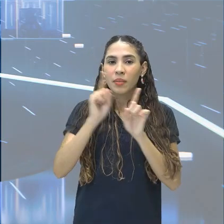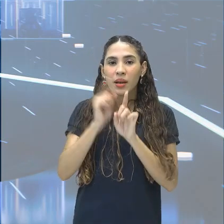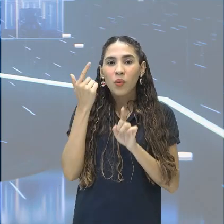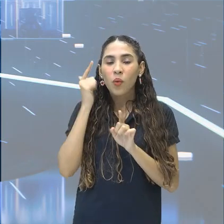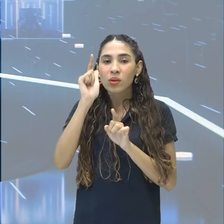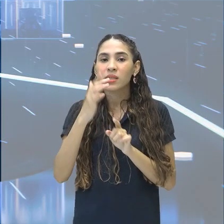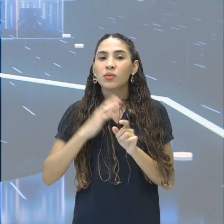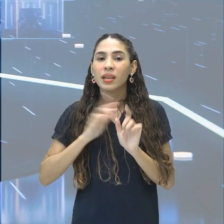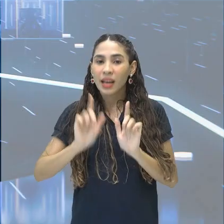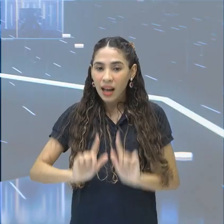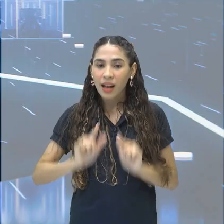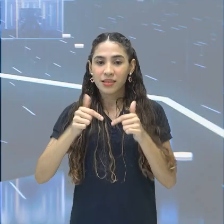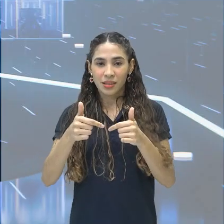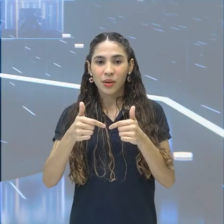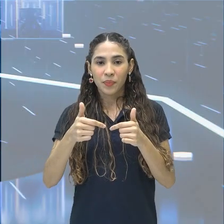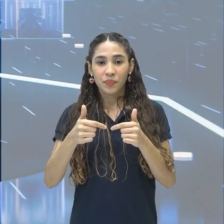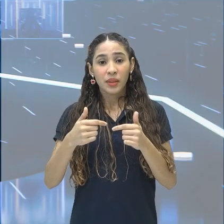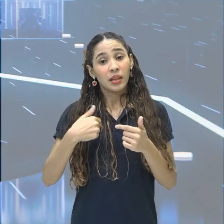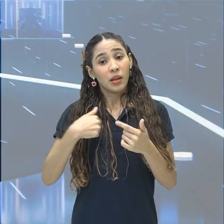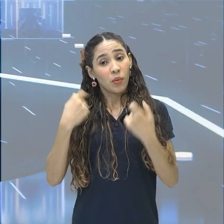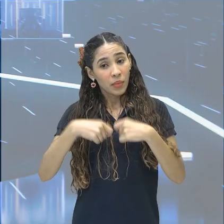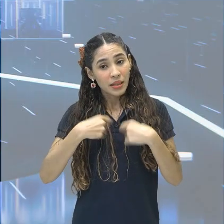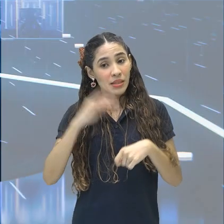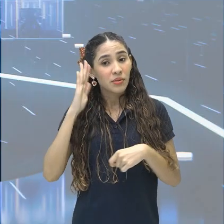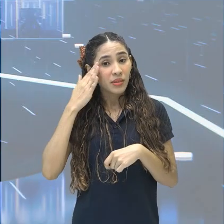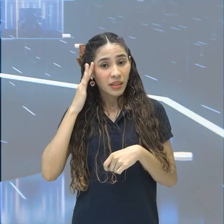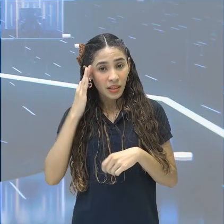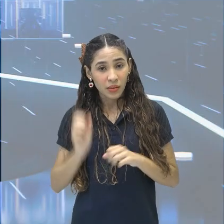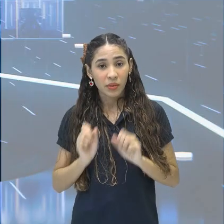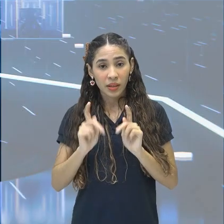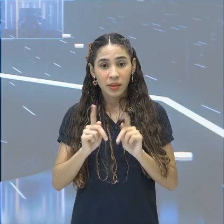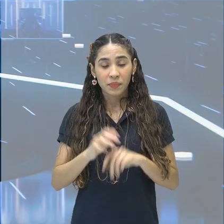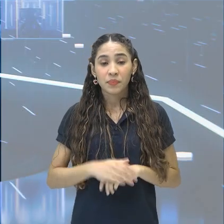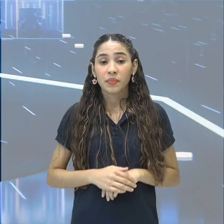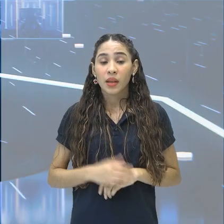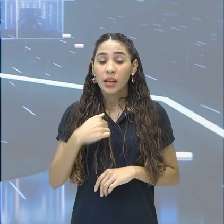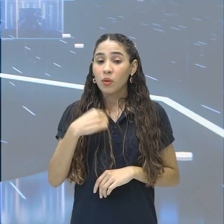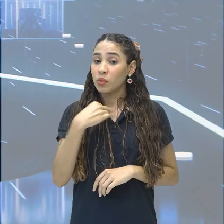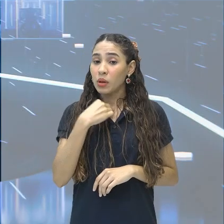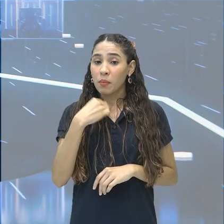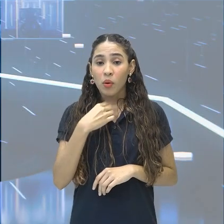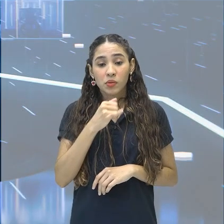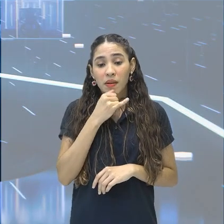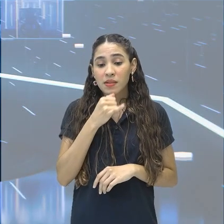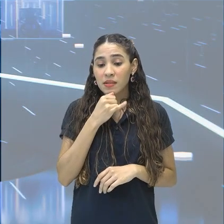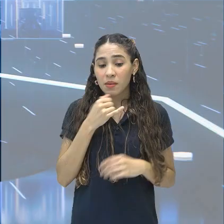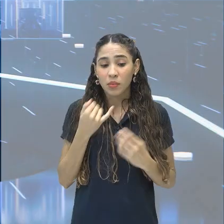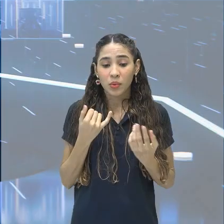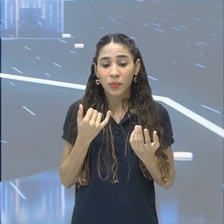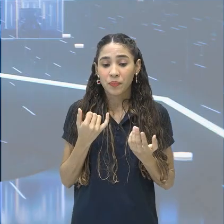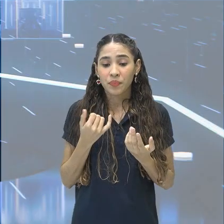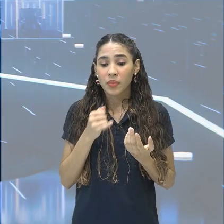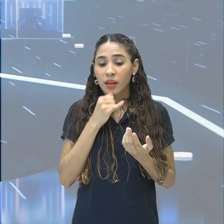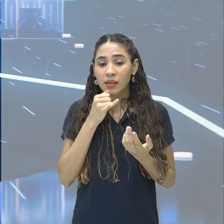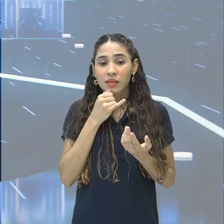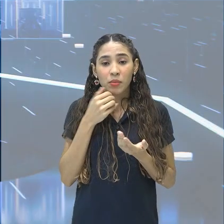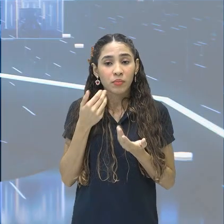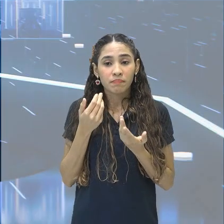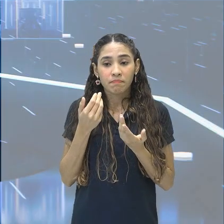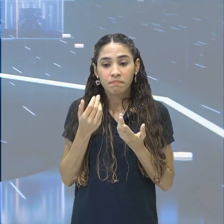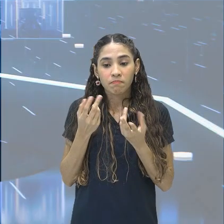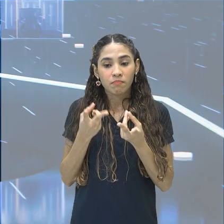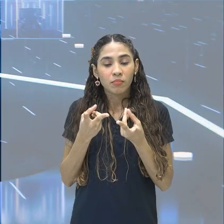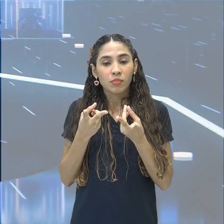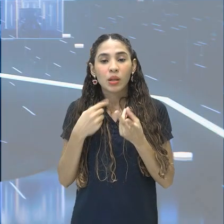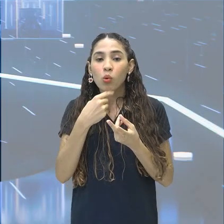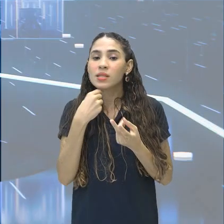essa minha ação. Então eu tenho que entender isso daí, tá? Eu não posso deixar desapercebido,